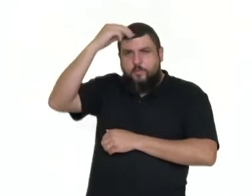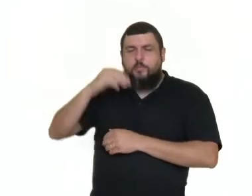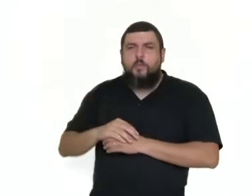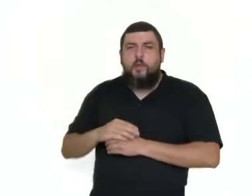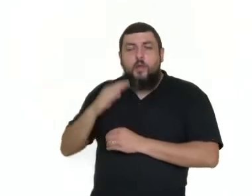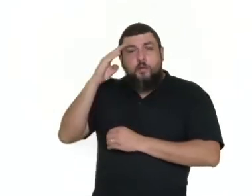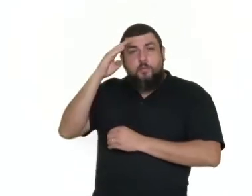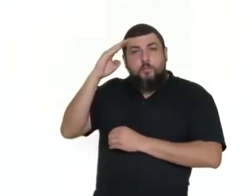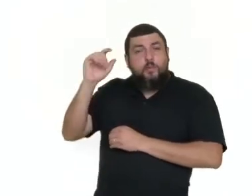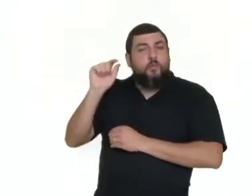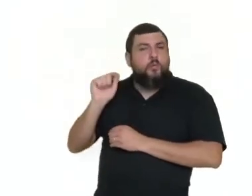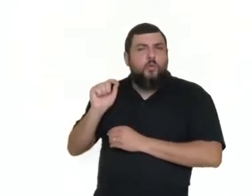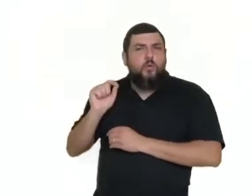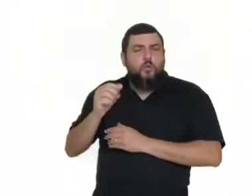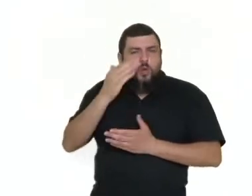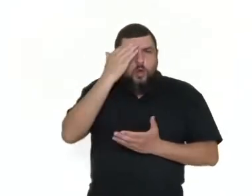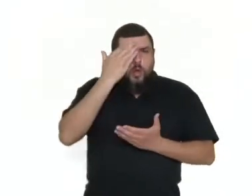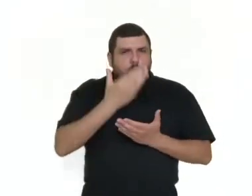num Deus único, monoteísmo.